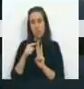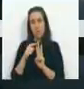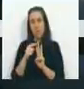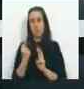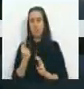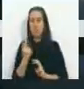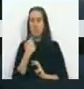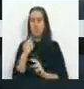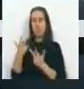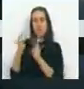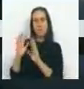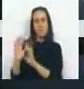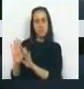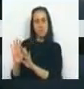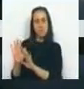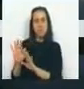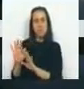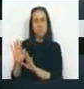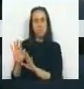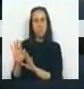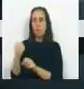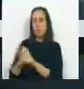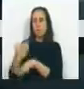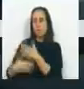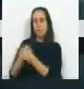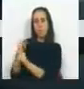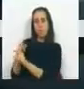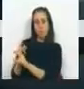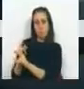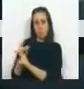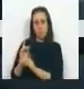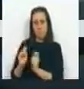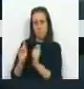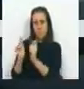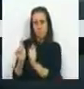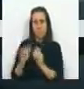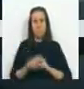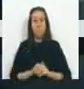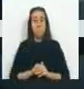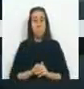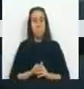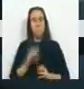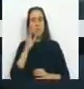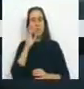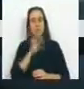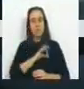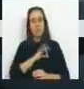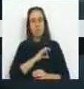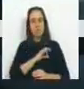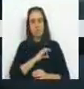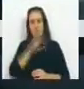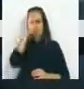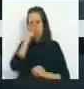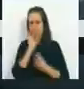assim, libertos para o exercício de outras funções. Eu não sei se o Sr. Ministro pensou neste